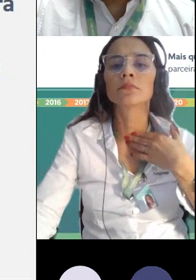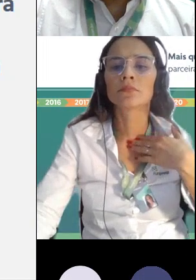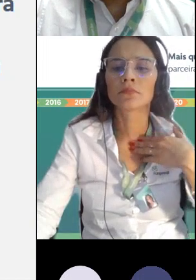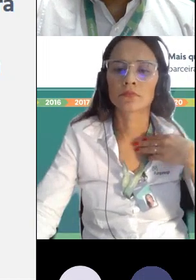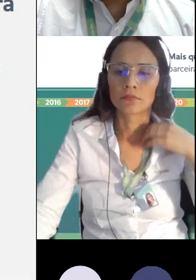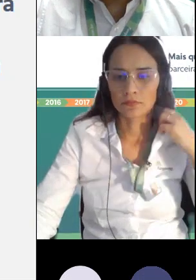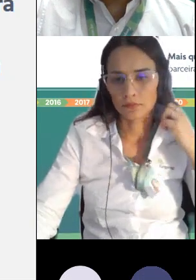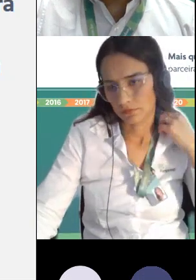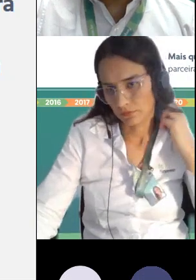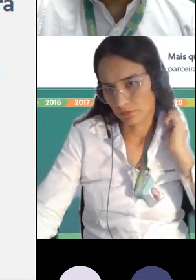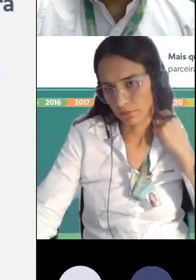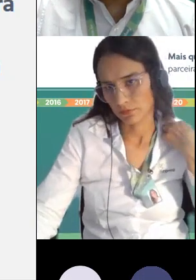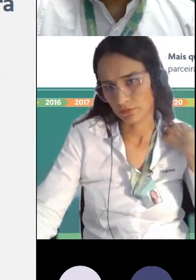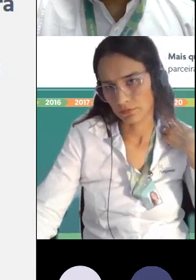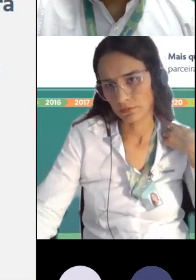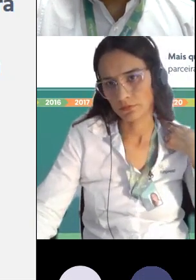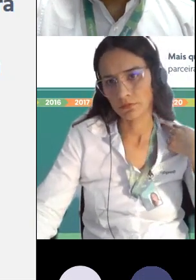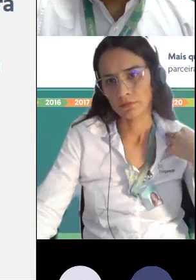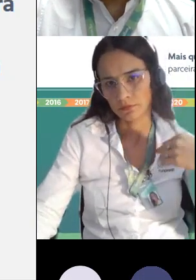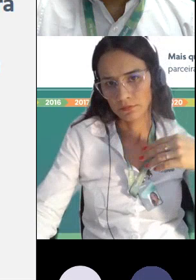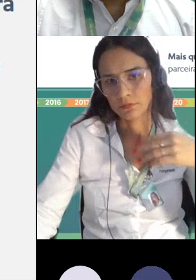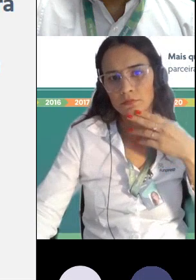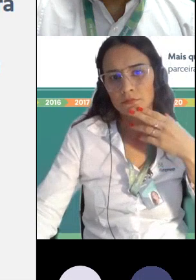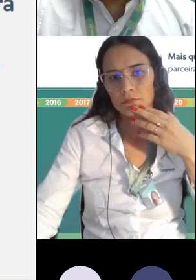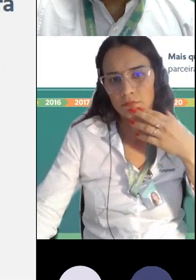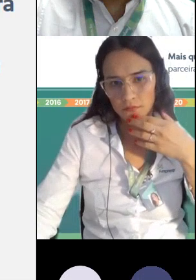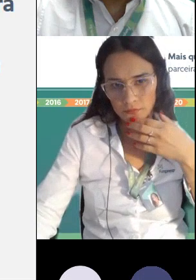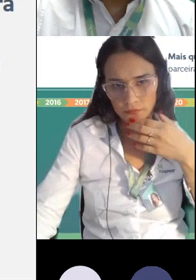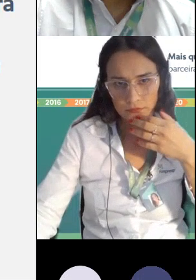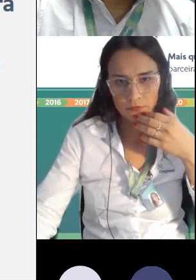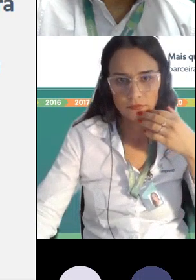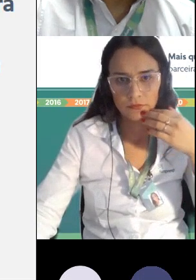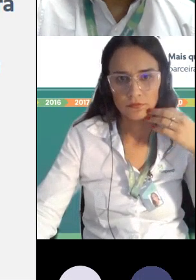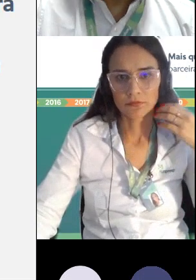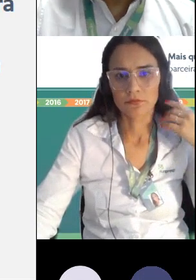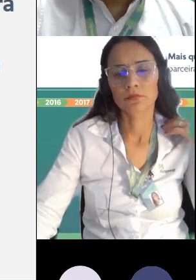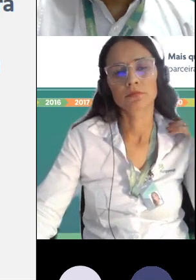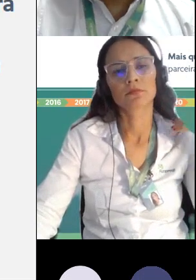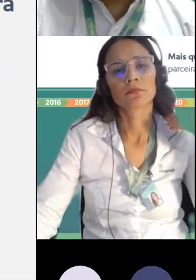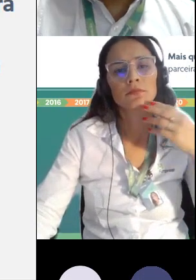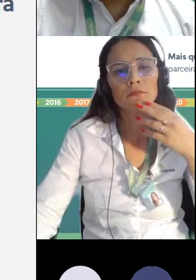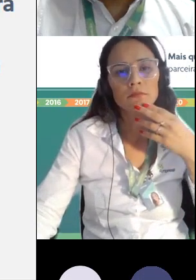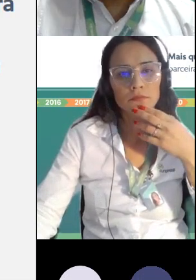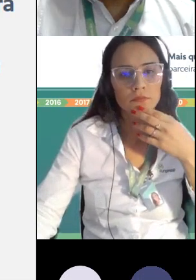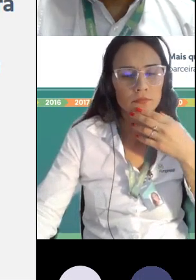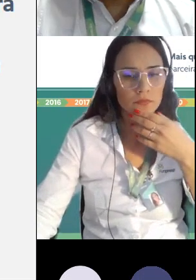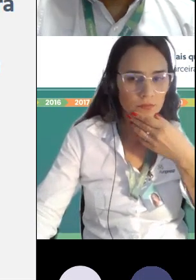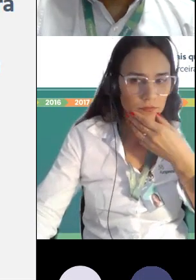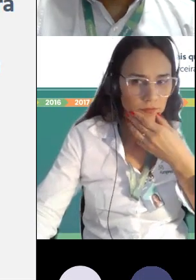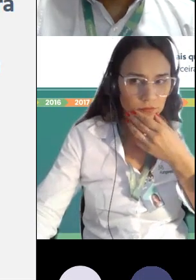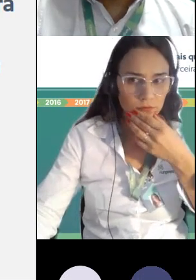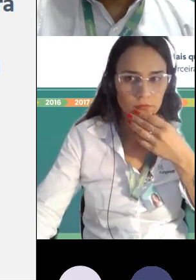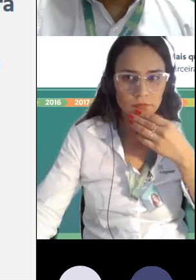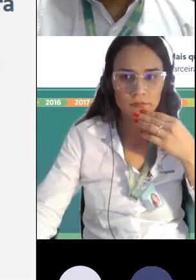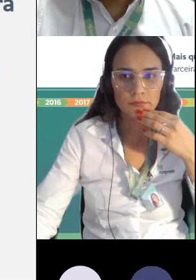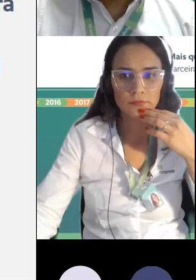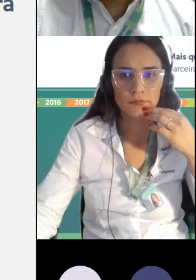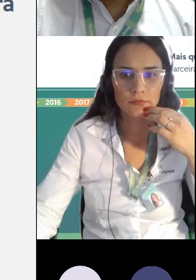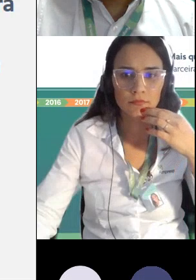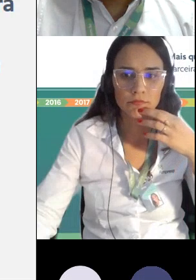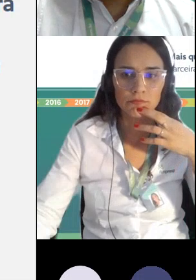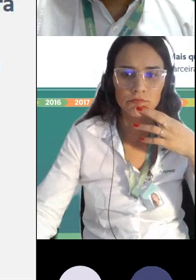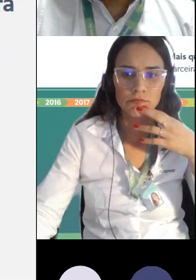percentual, porque a regrinha é a mesma. 60% dessa limitação, dessa base aqui, para até